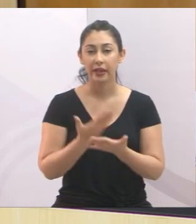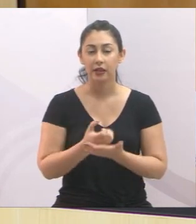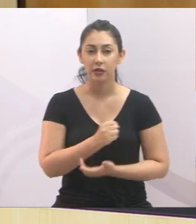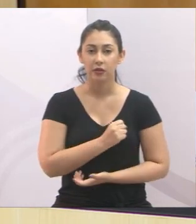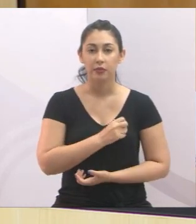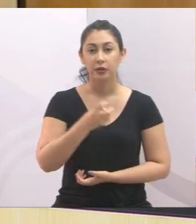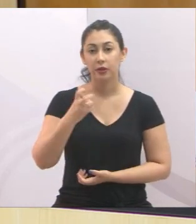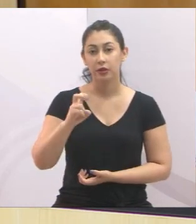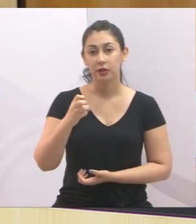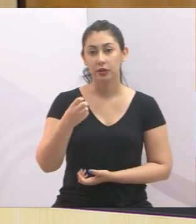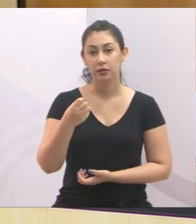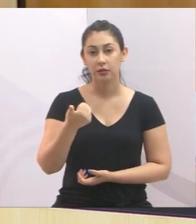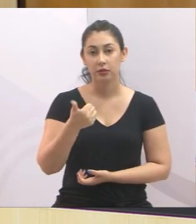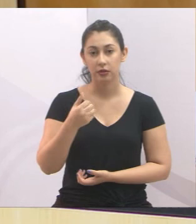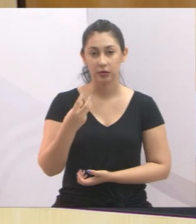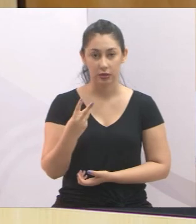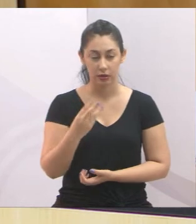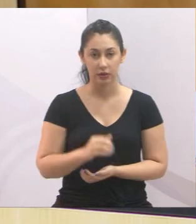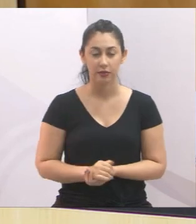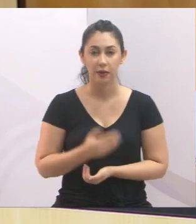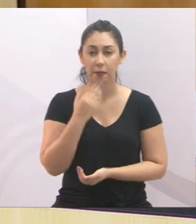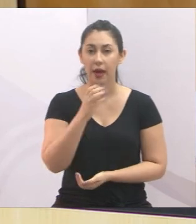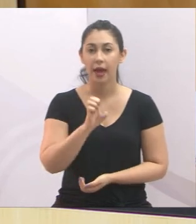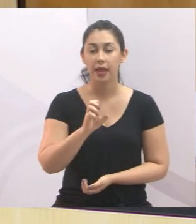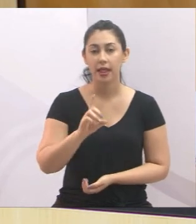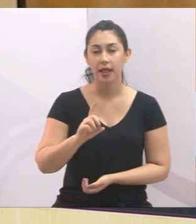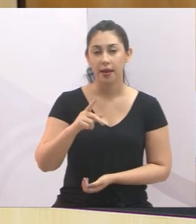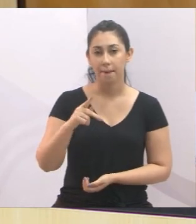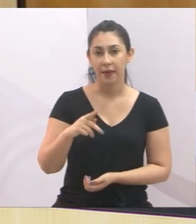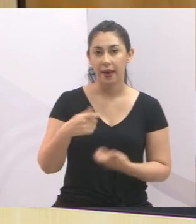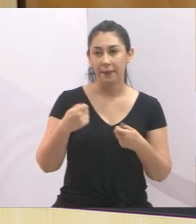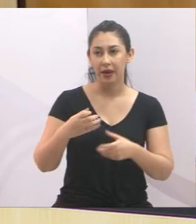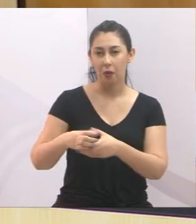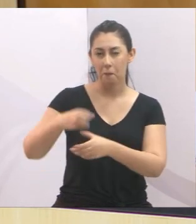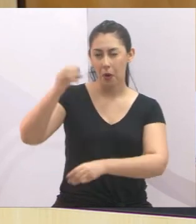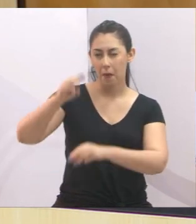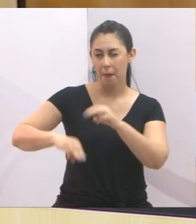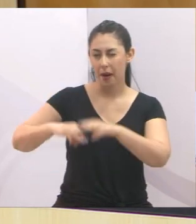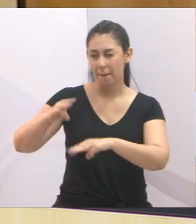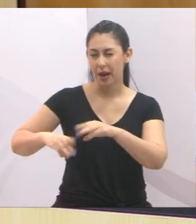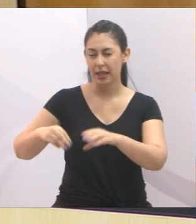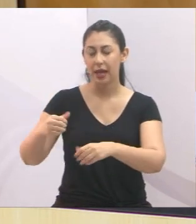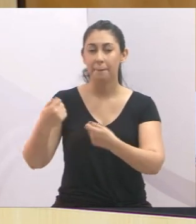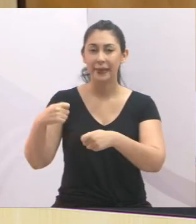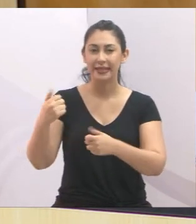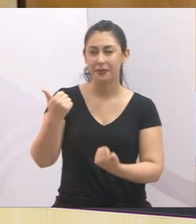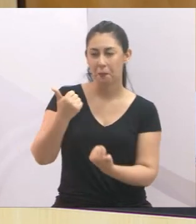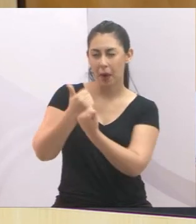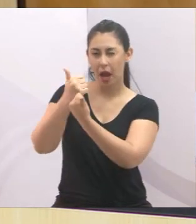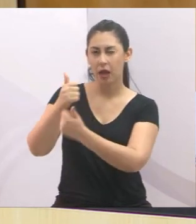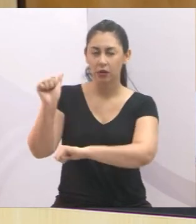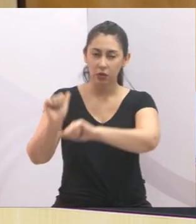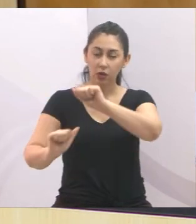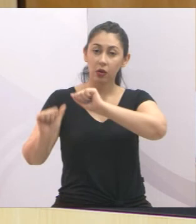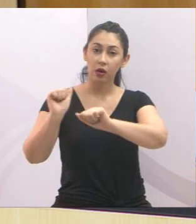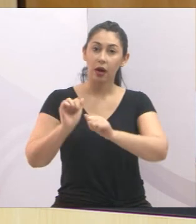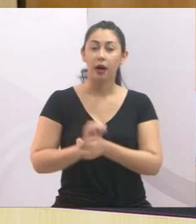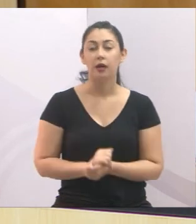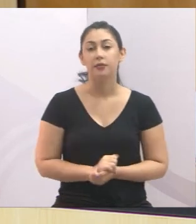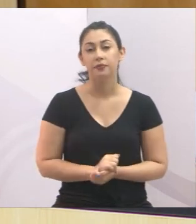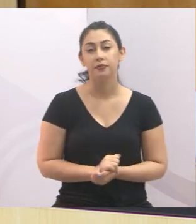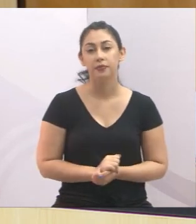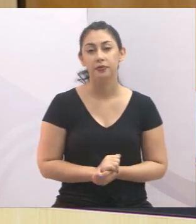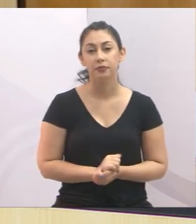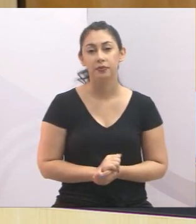513. A EDP solicitando a substituição de poste de madeira, localizado na altura do número 140, na rua Machado